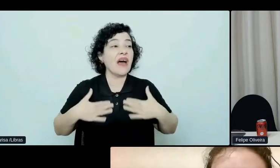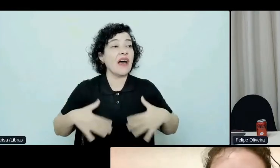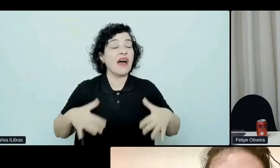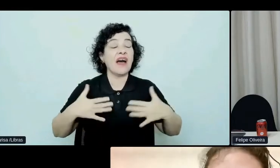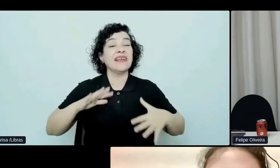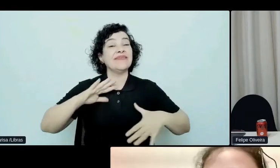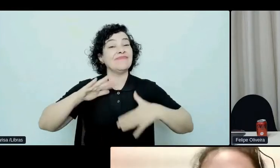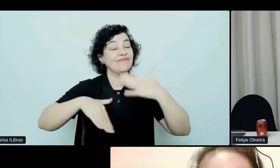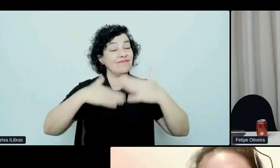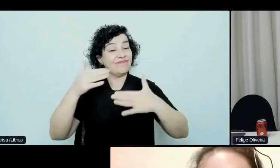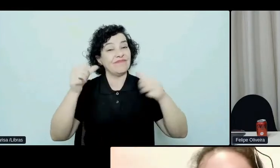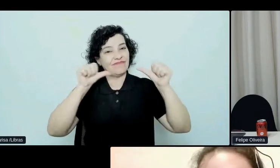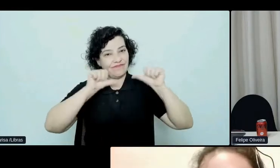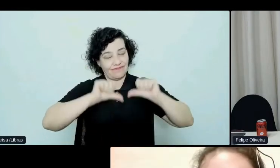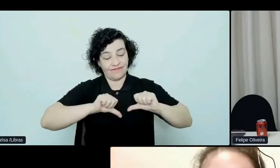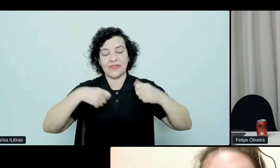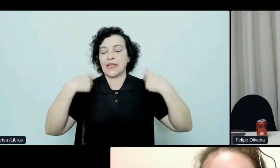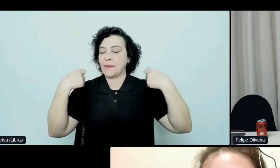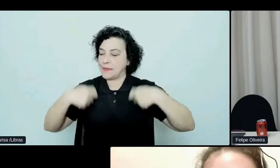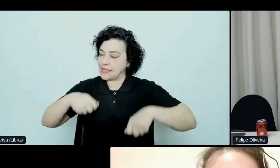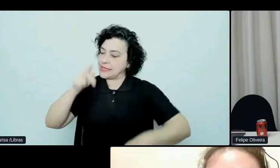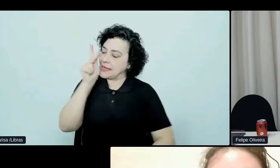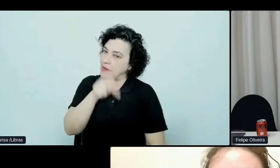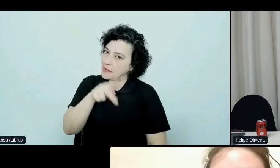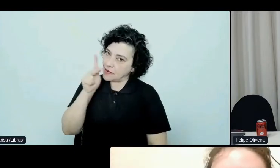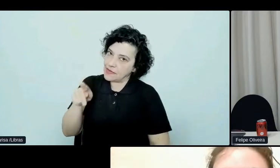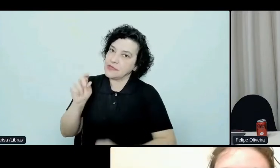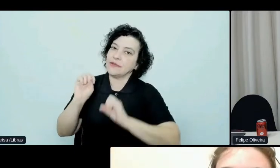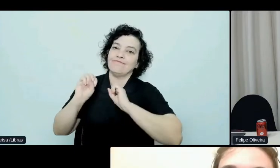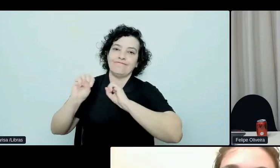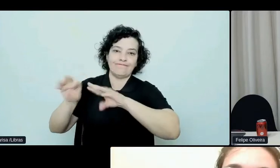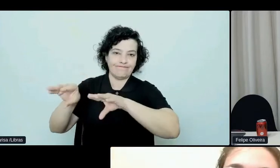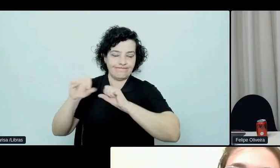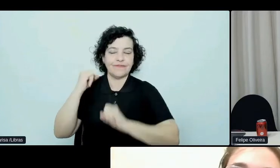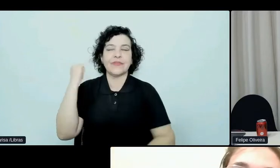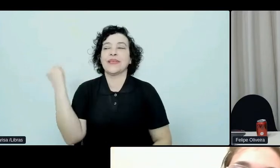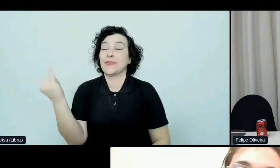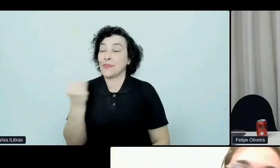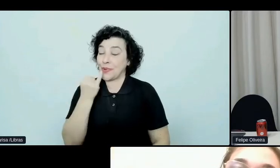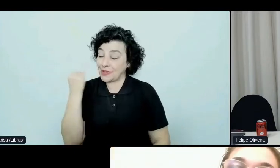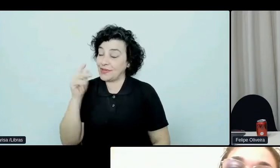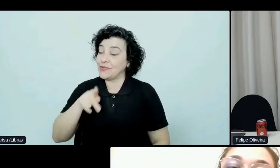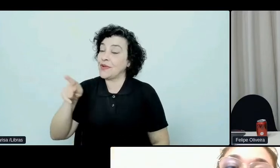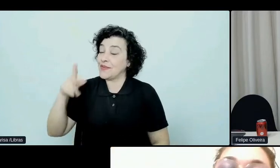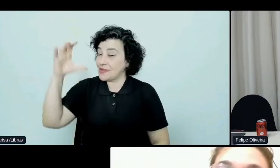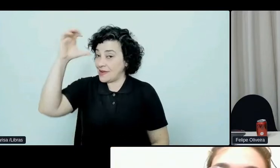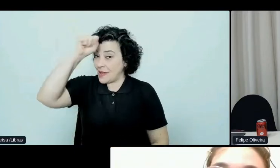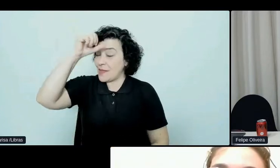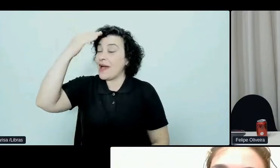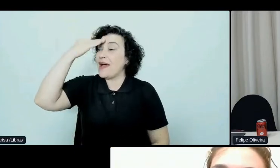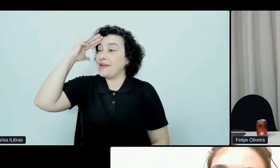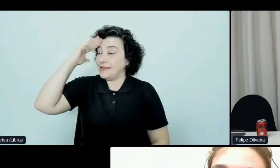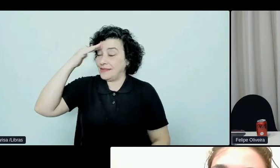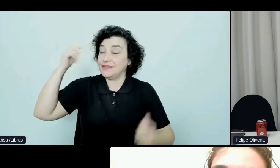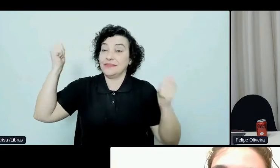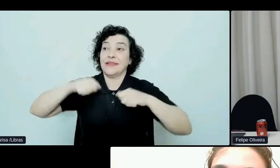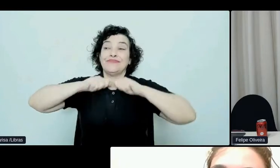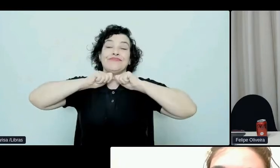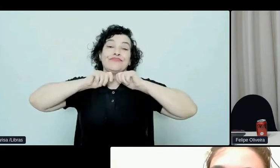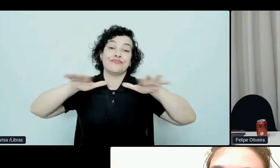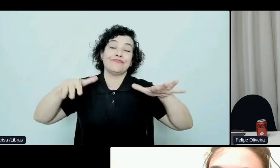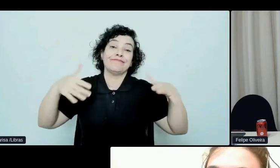você saiu da atenção constante, focada na coisa. Então, isso é uma coisa que